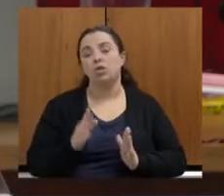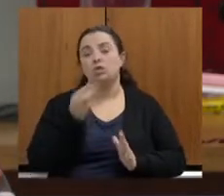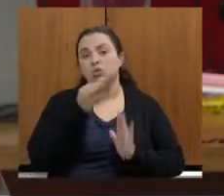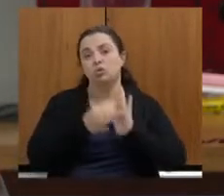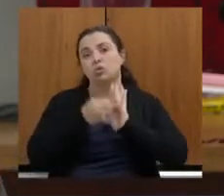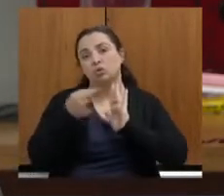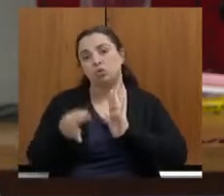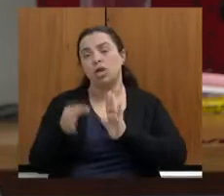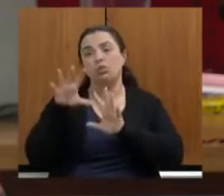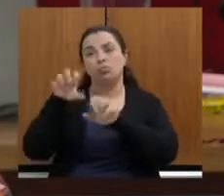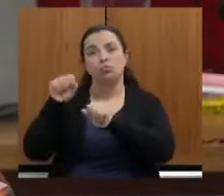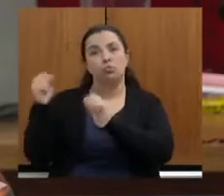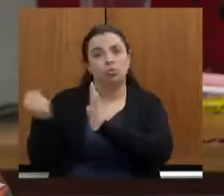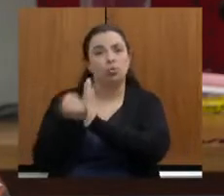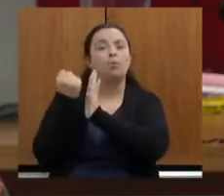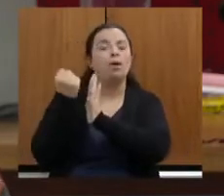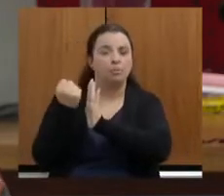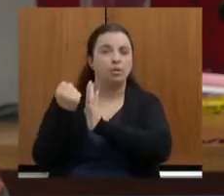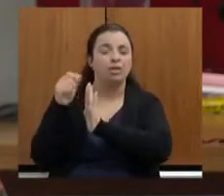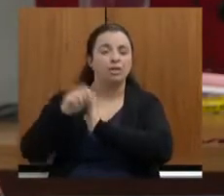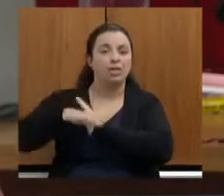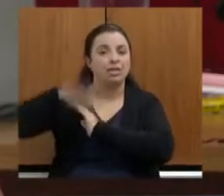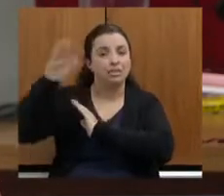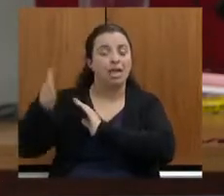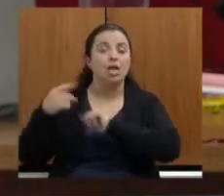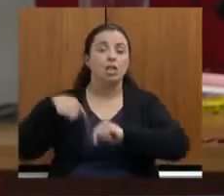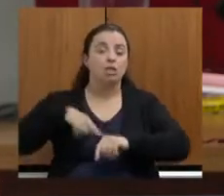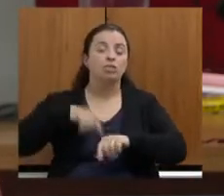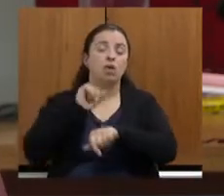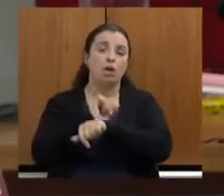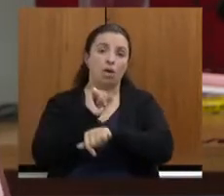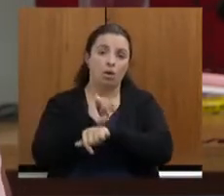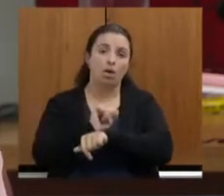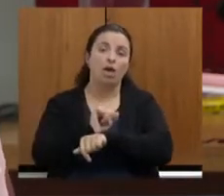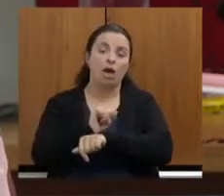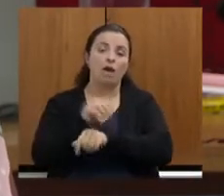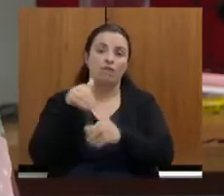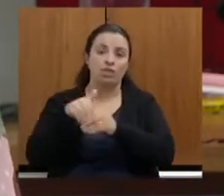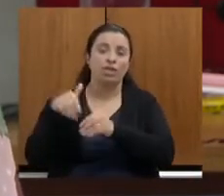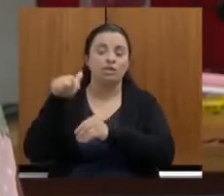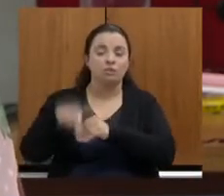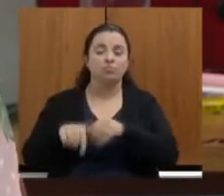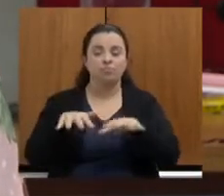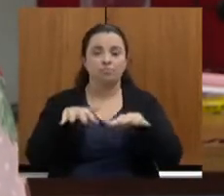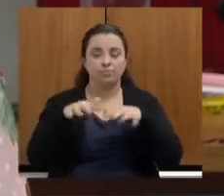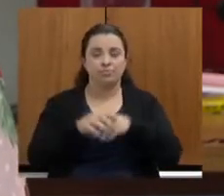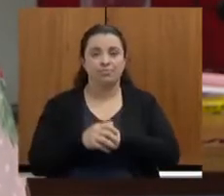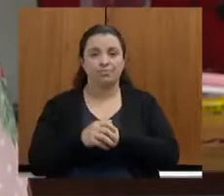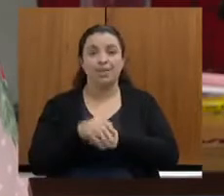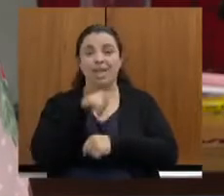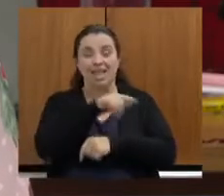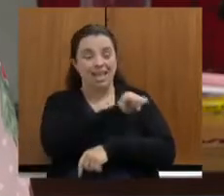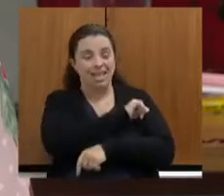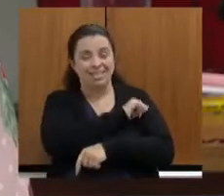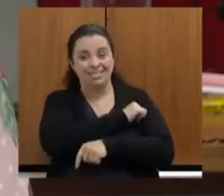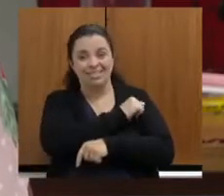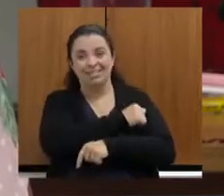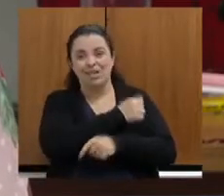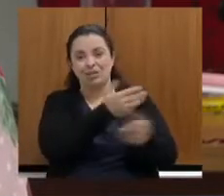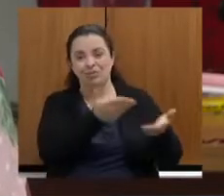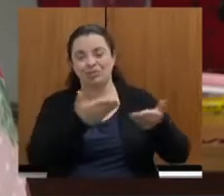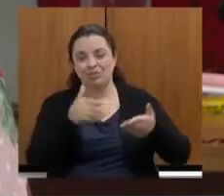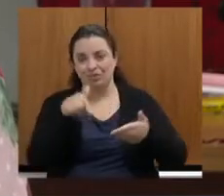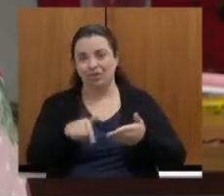aguardando a votação aqui no plenário ao receber os alunos aqui hoje gente nós nos encontramos aqui na